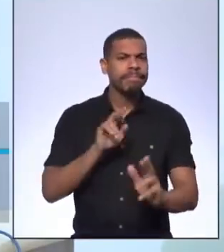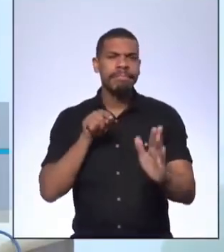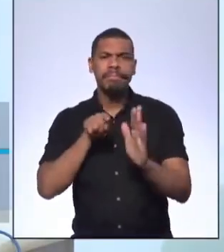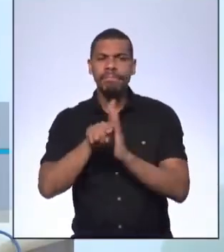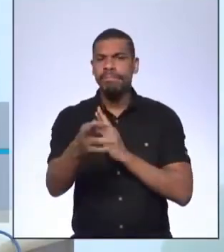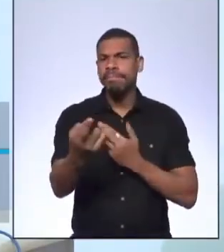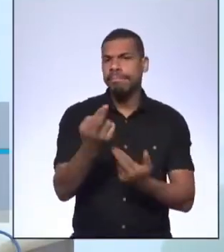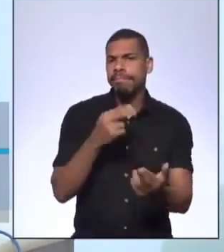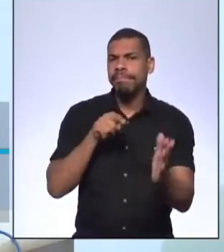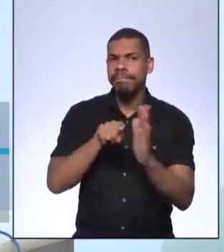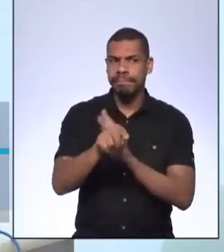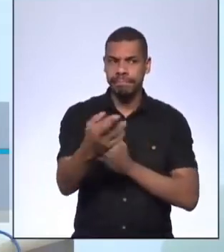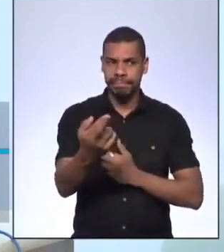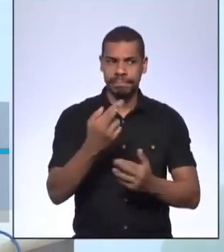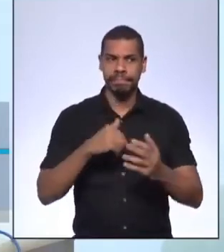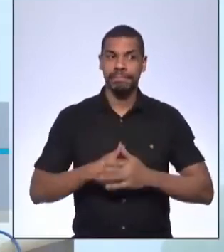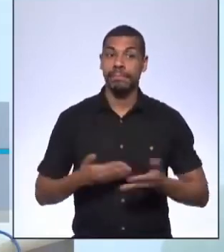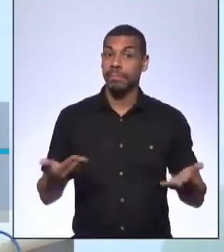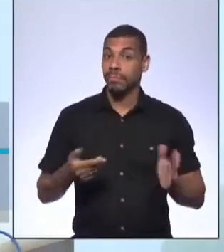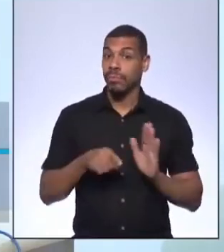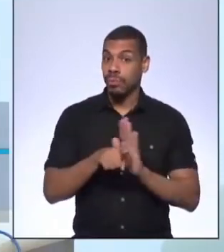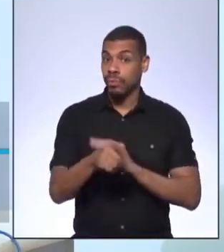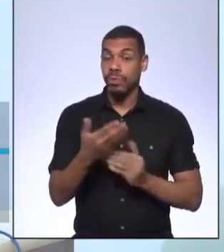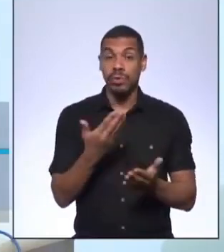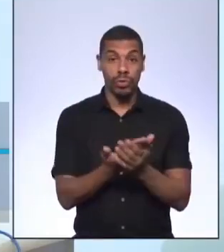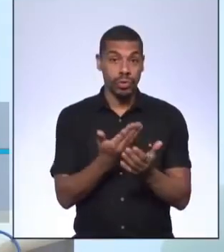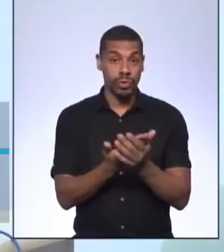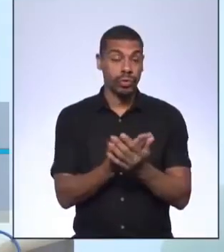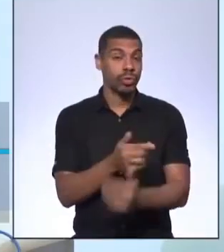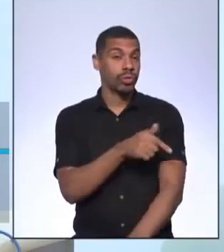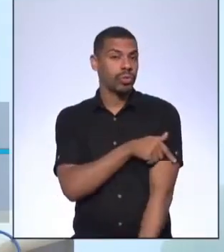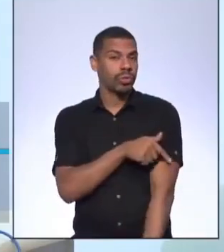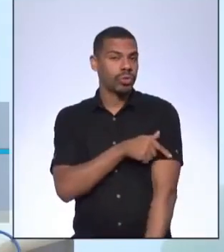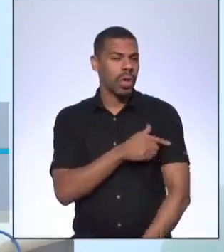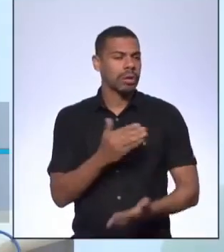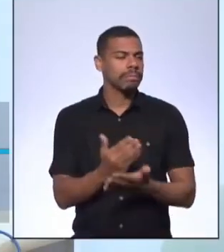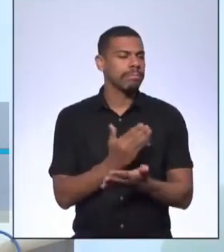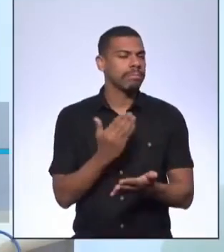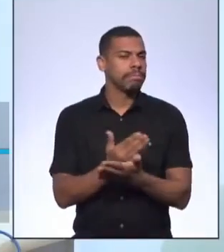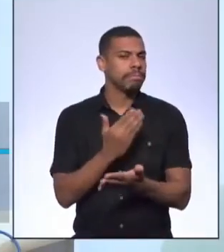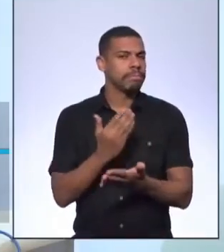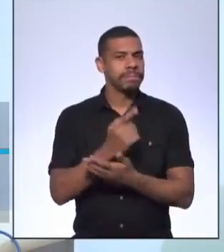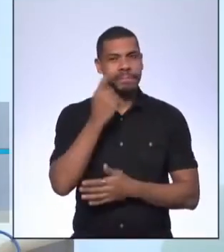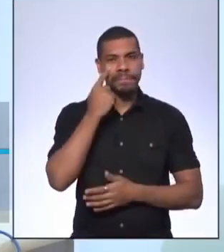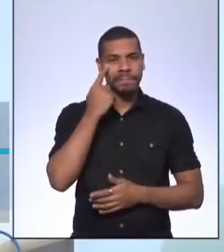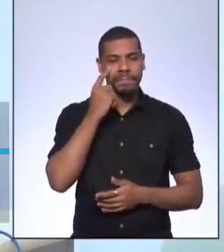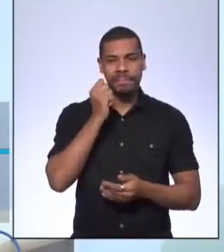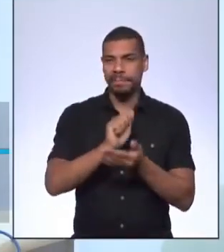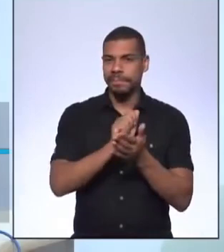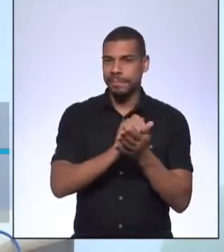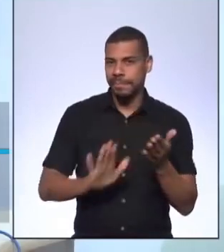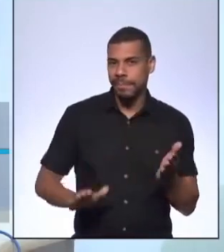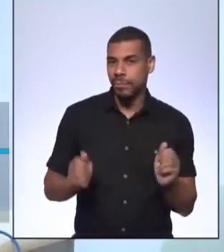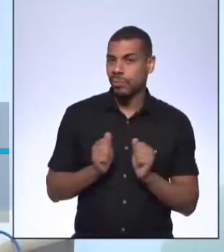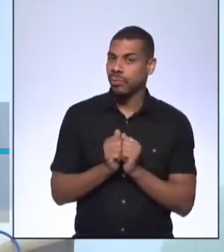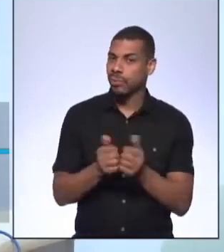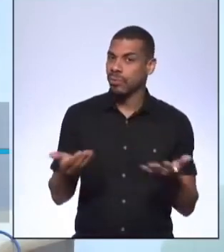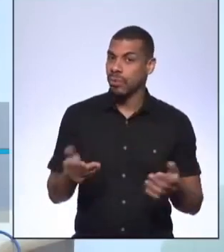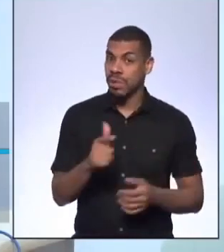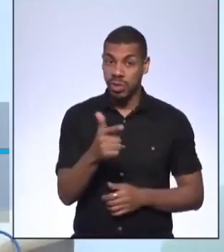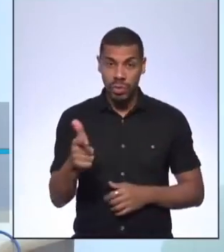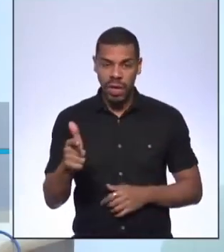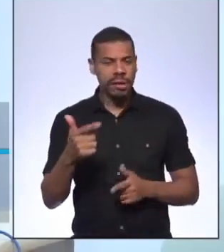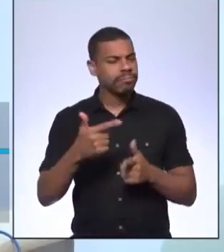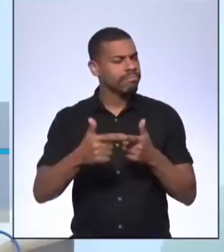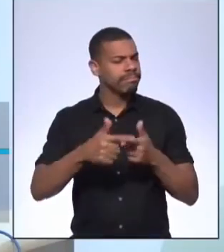que vocês, estudantes do 7º ano, que têm o caderno do aluno, vão poder fazer a atividade junto com a gente. Quem não tem, também